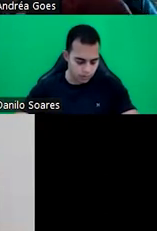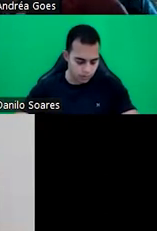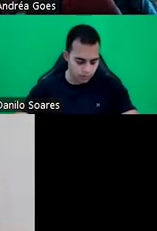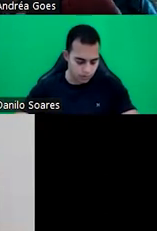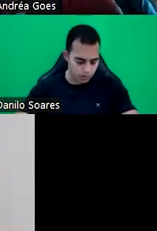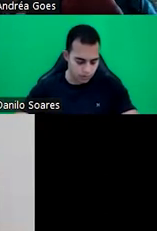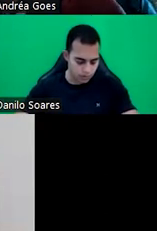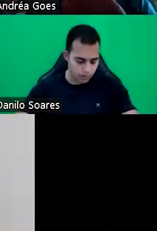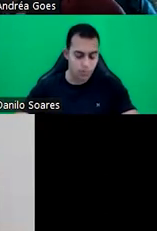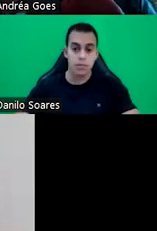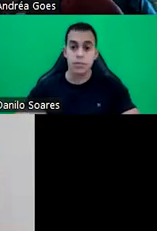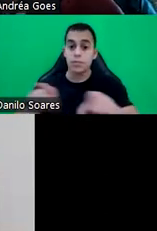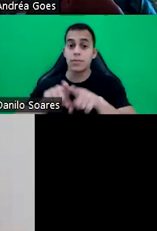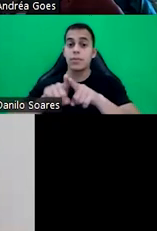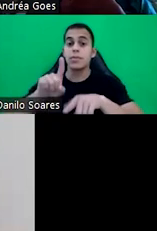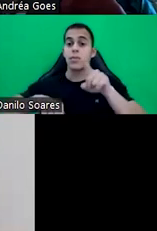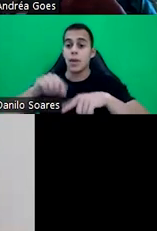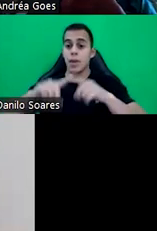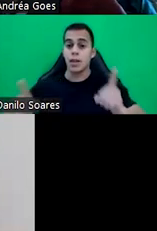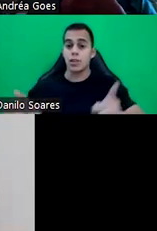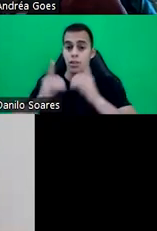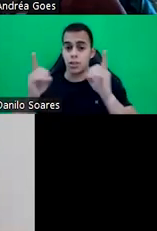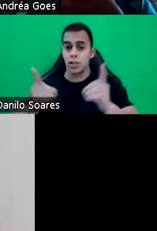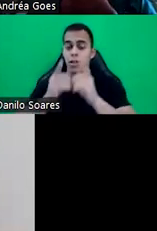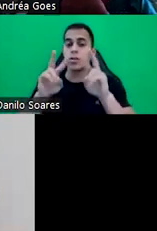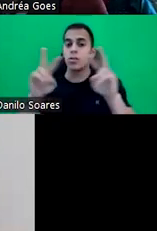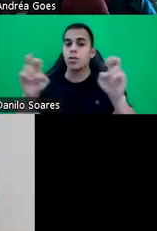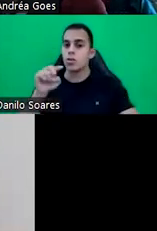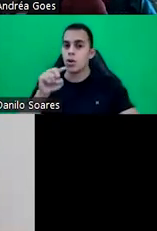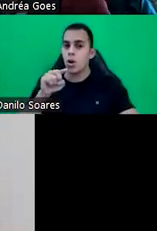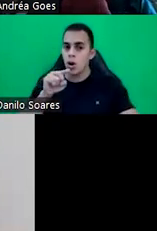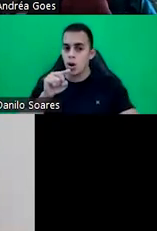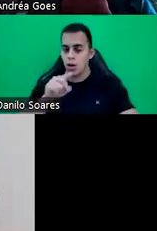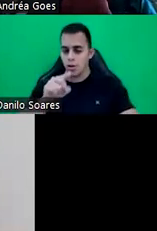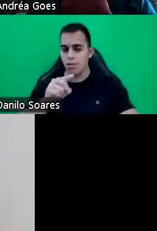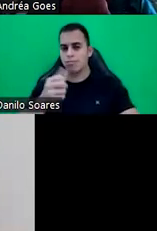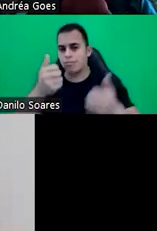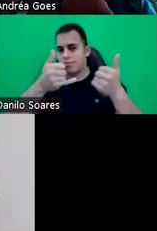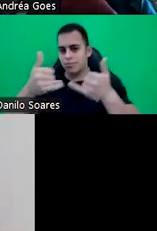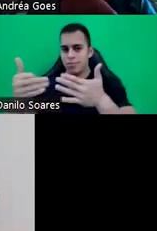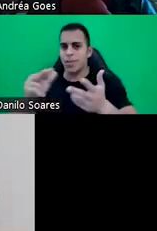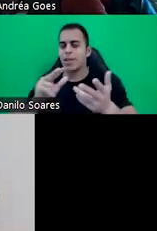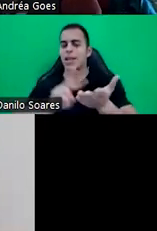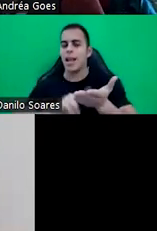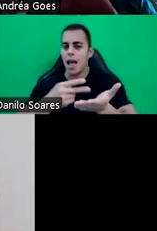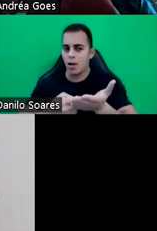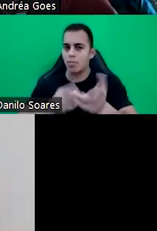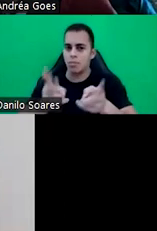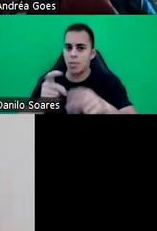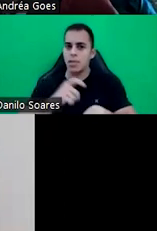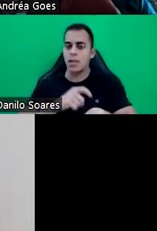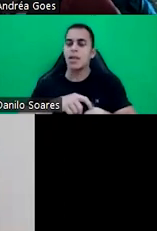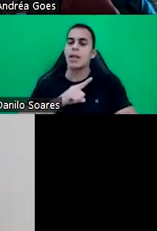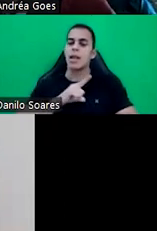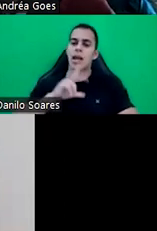Também material didático relacionado à transcrição, os eventos de tradução ao mesmo tempo. Então, aqui representado os